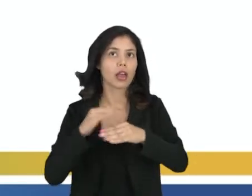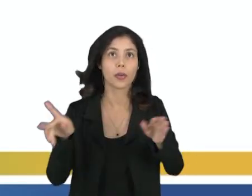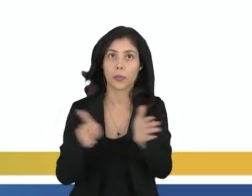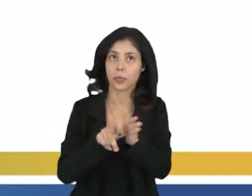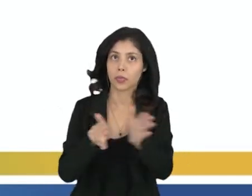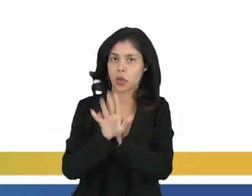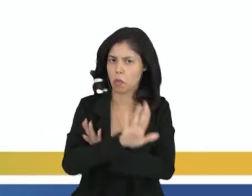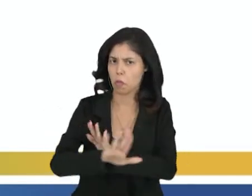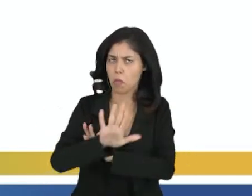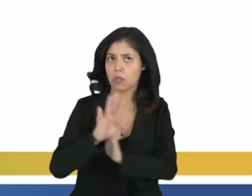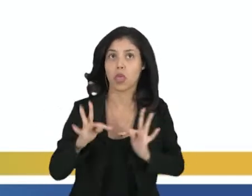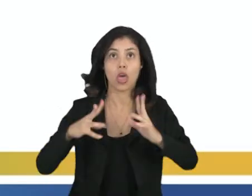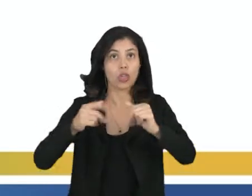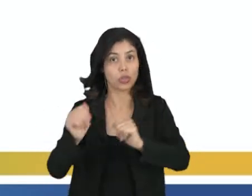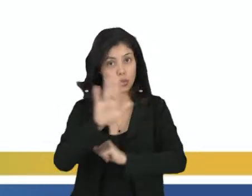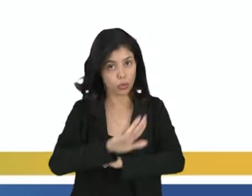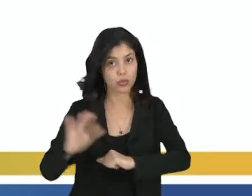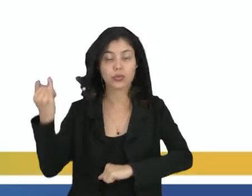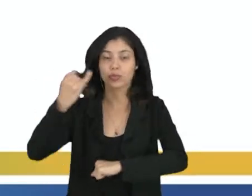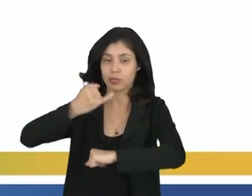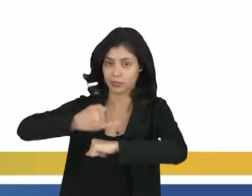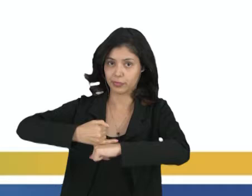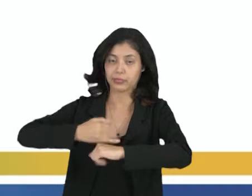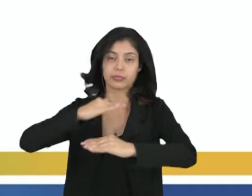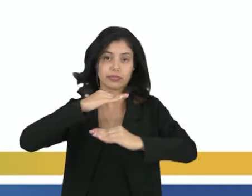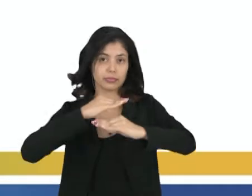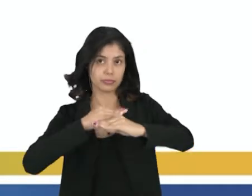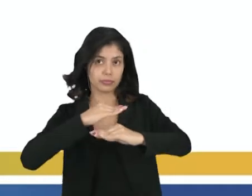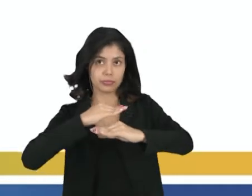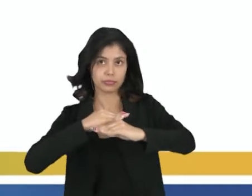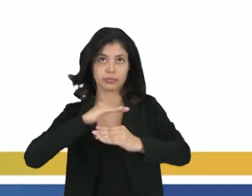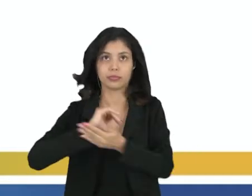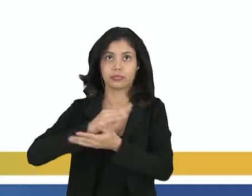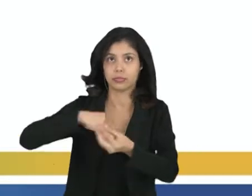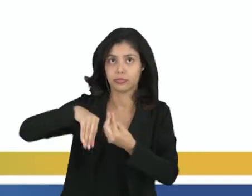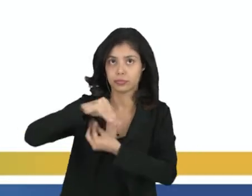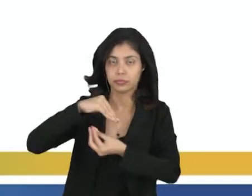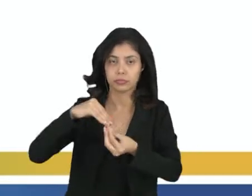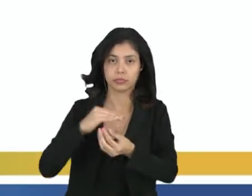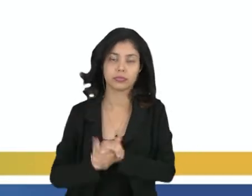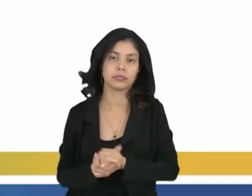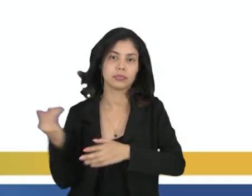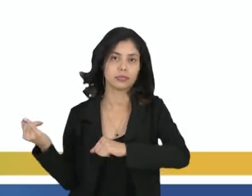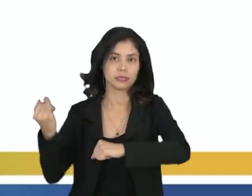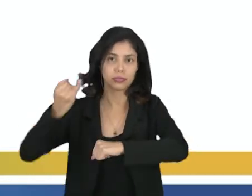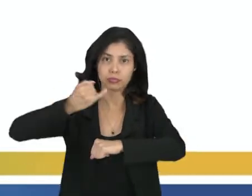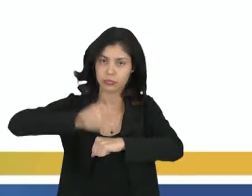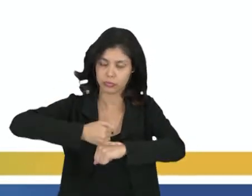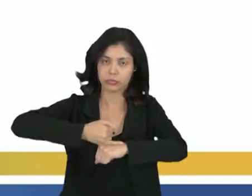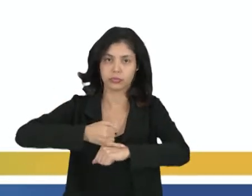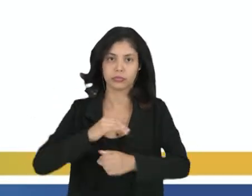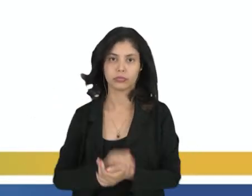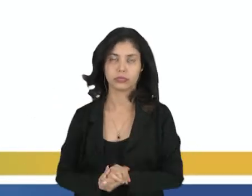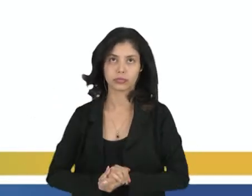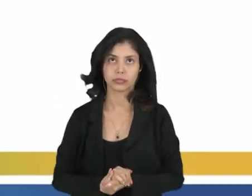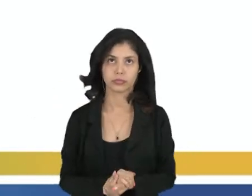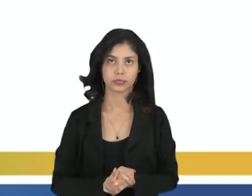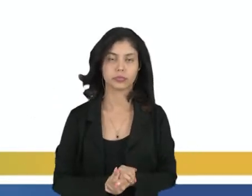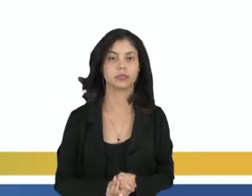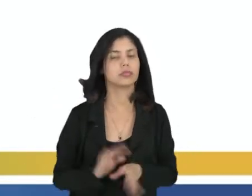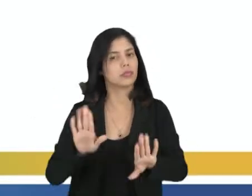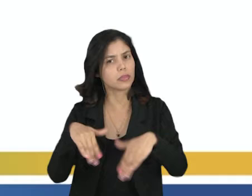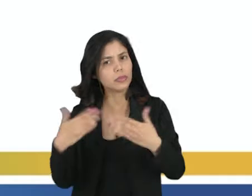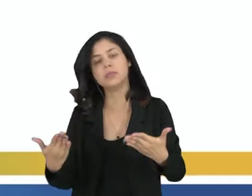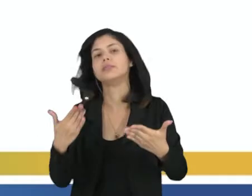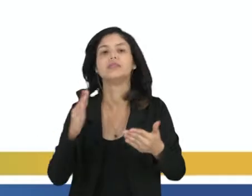mais é do que todo equilíbrio químico que envolve a participação de íons. E